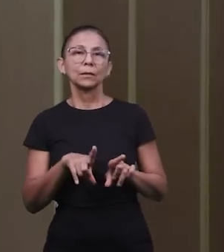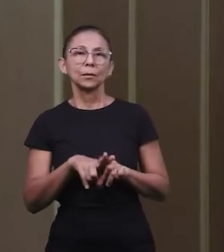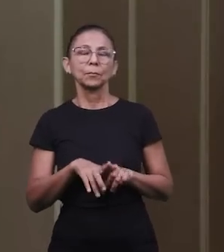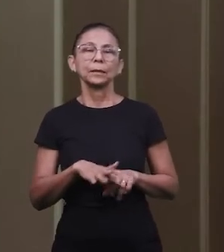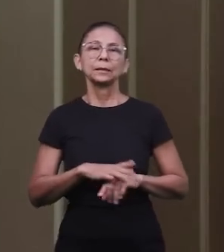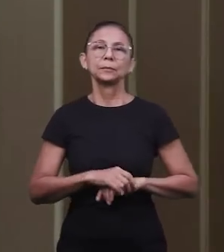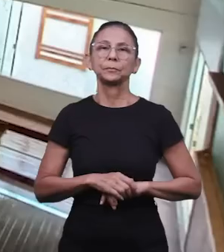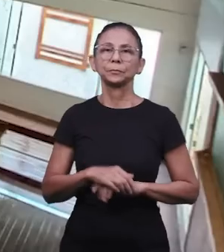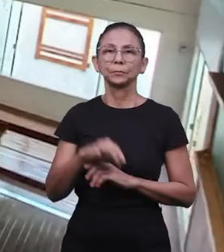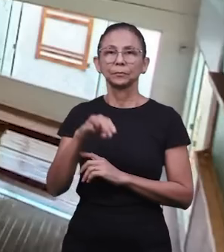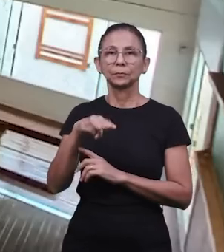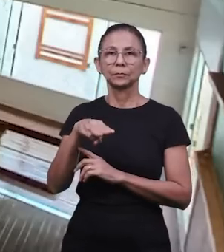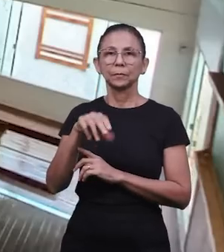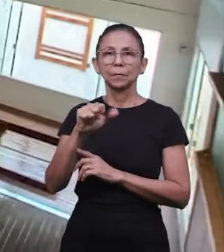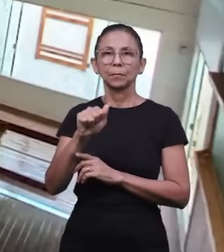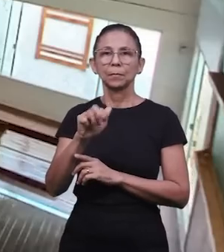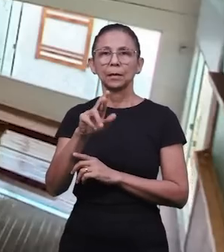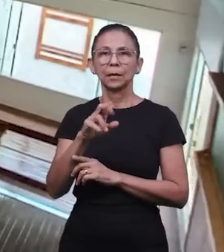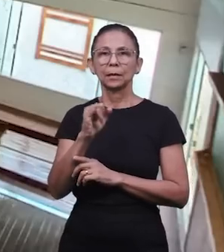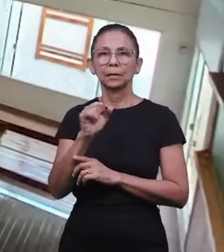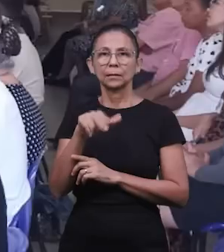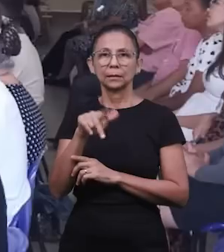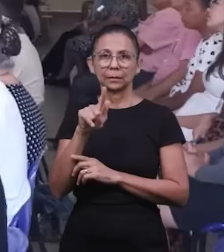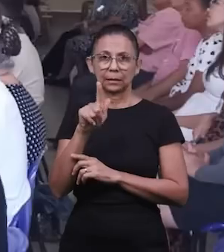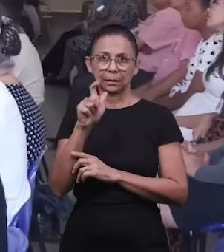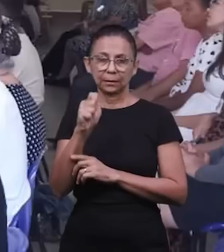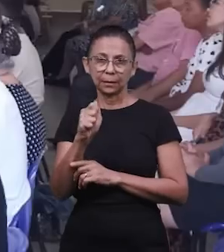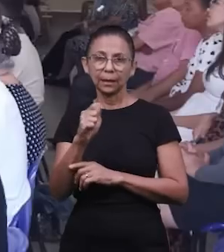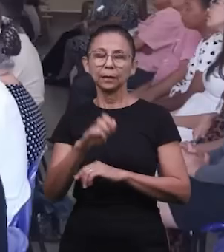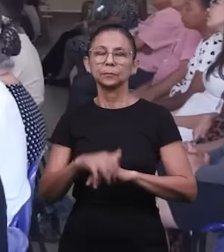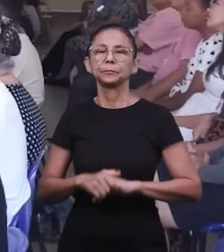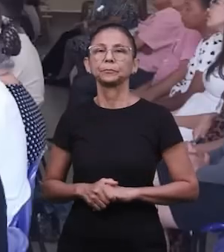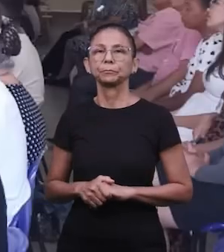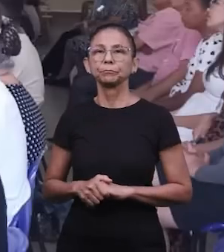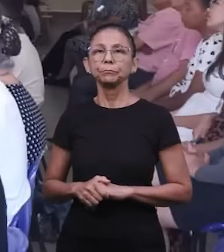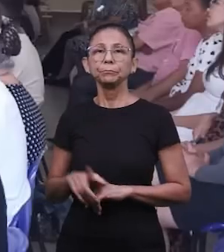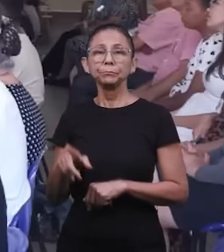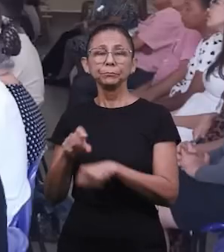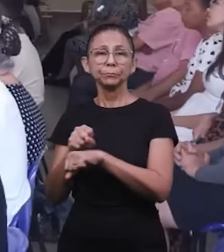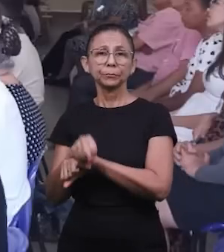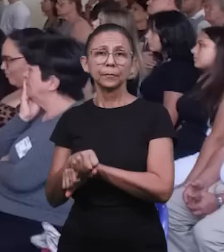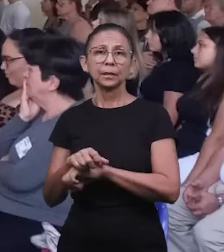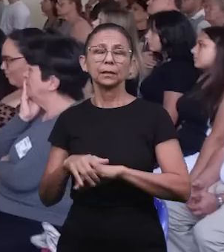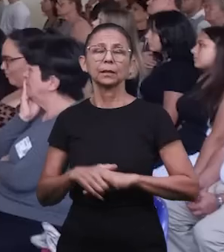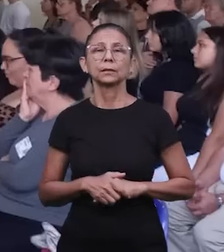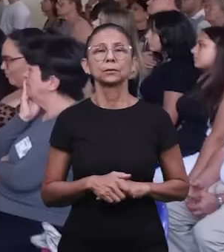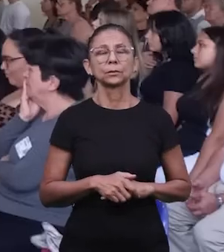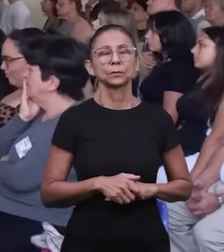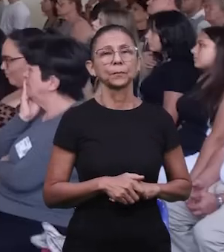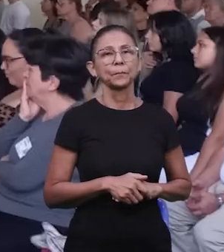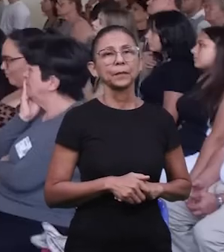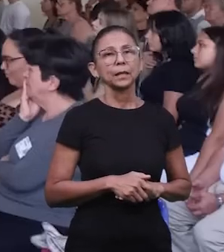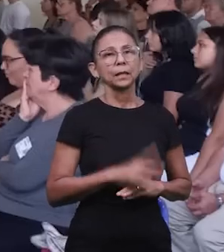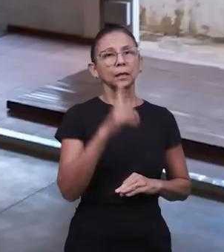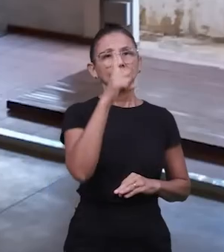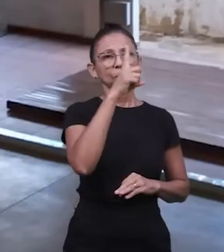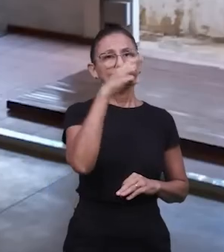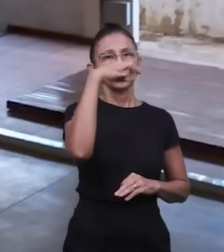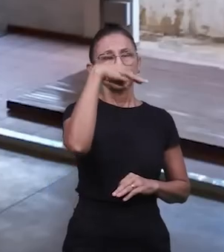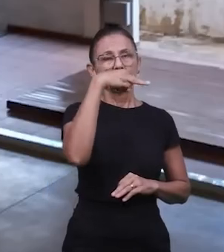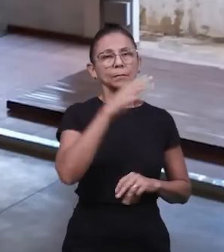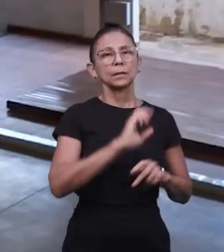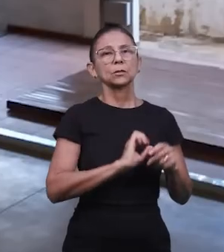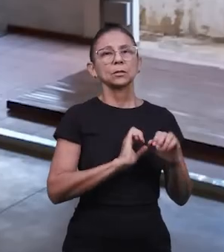com Manaim Domingos Martins, ali no Manaim foi feito o principiante, 350